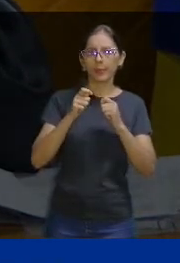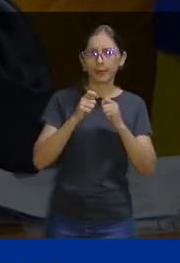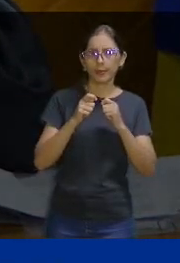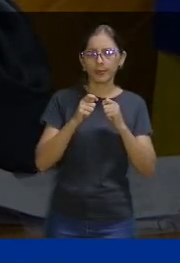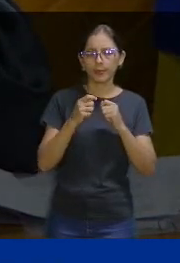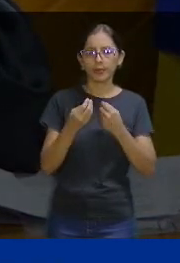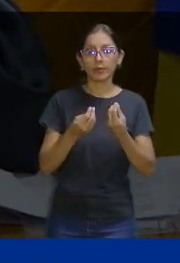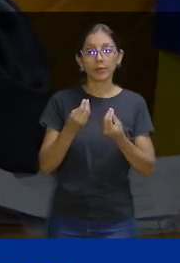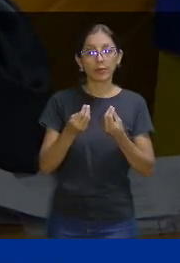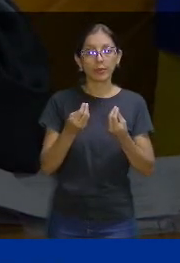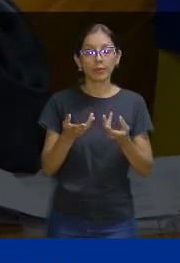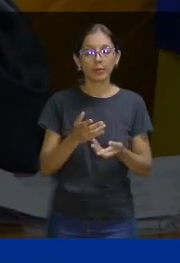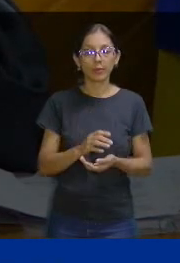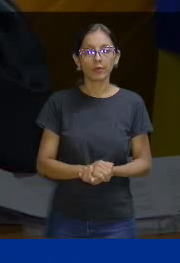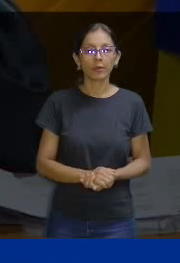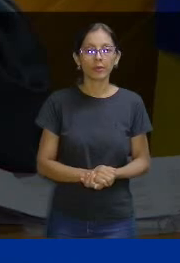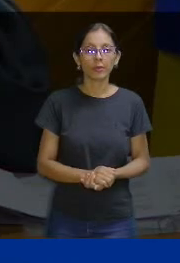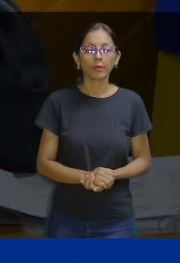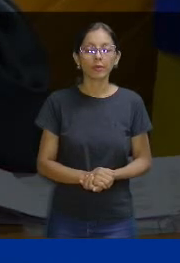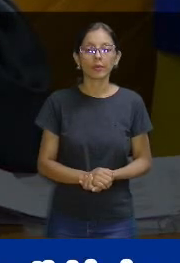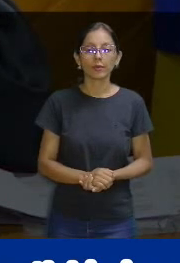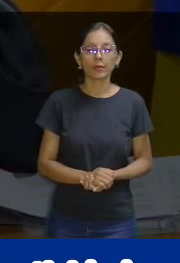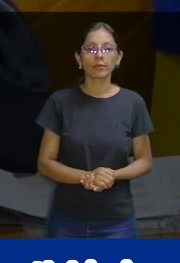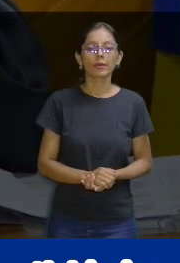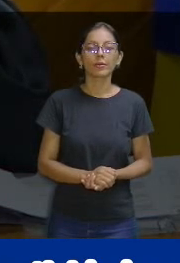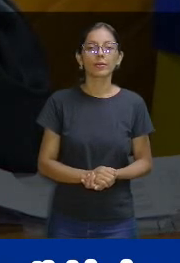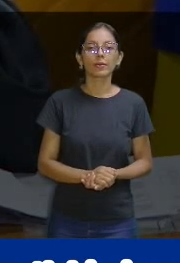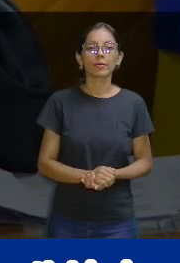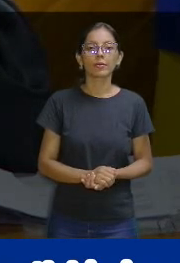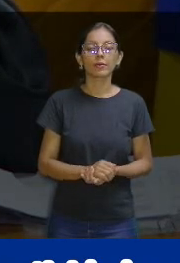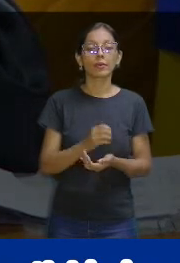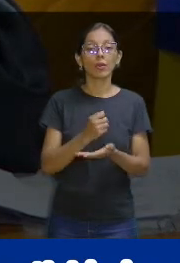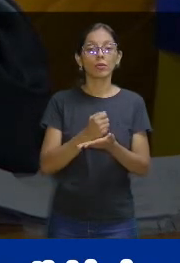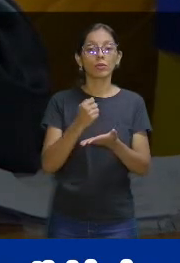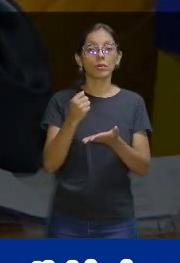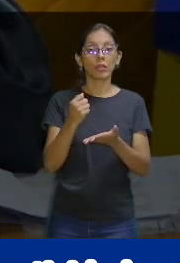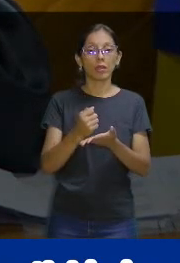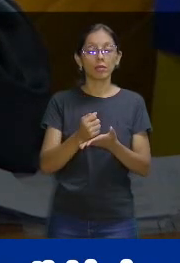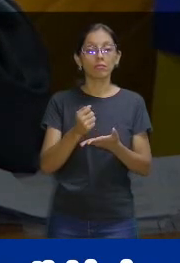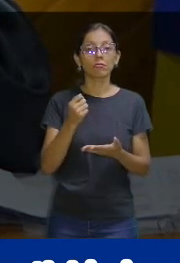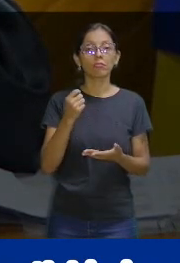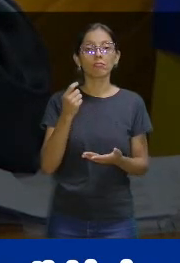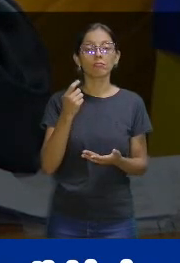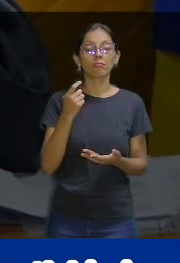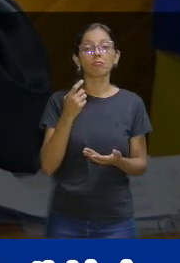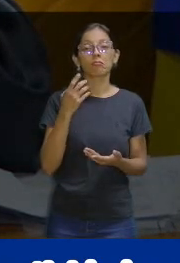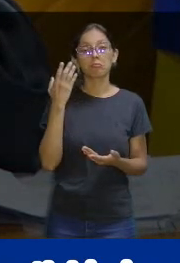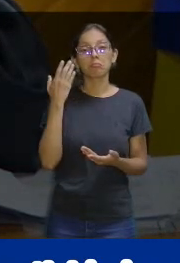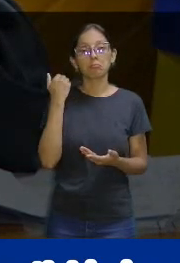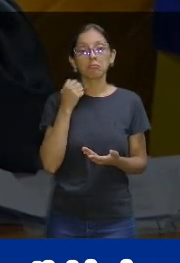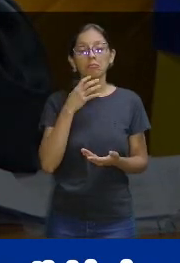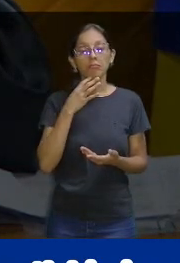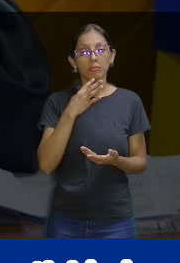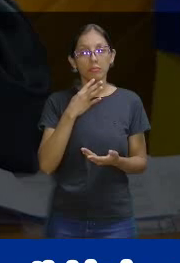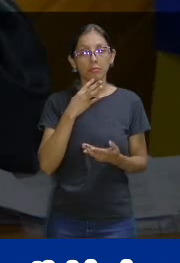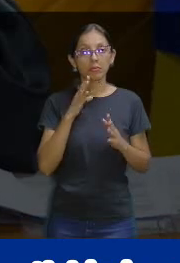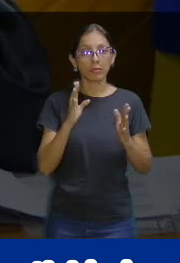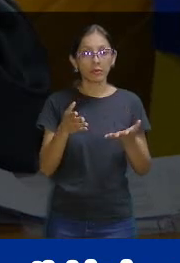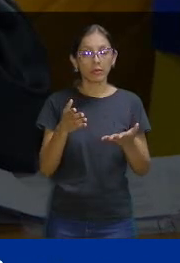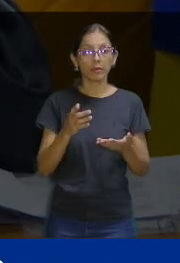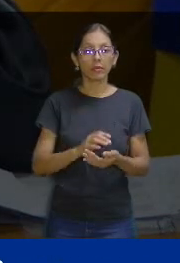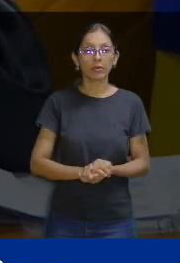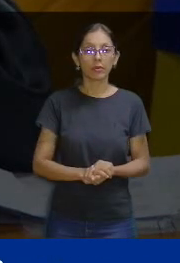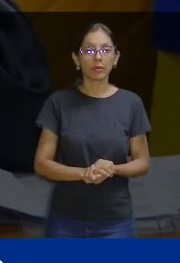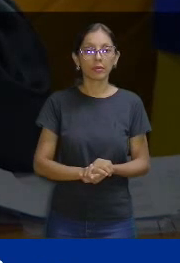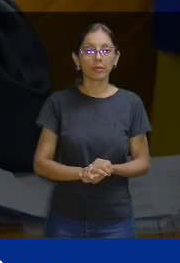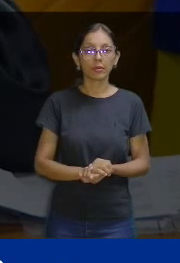serviços advocatícios e contábeis, embora os contratos sejam genéricos, houve comprovação mínima das